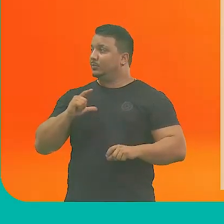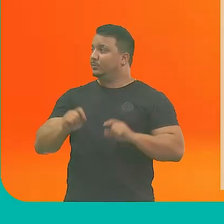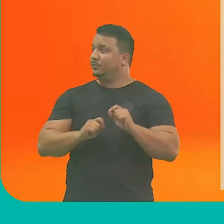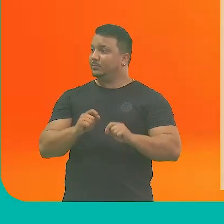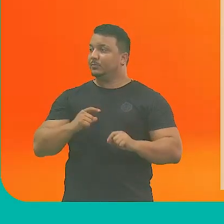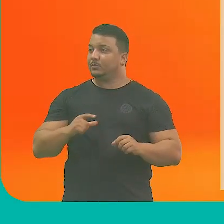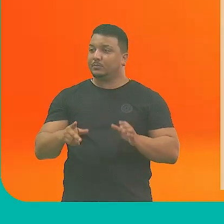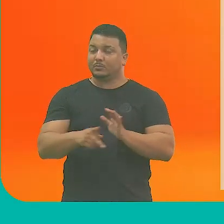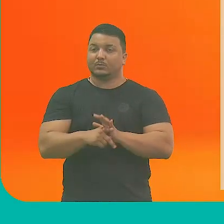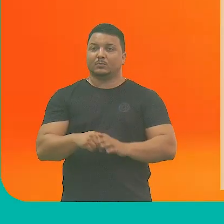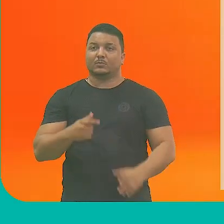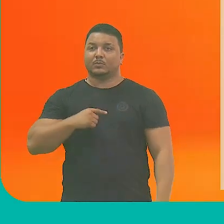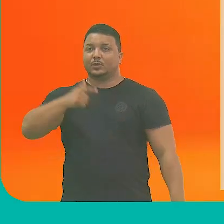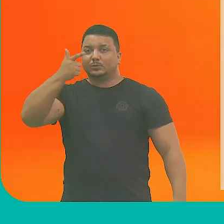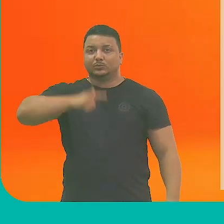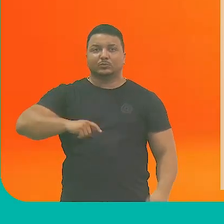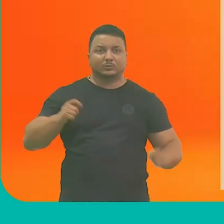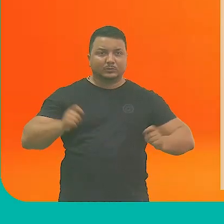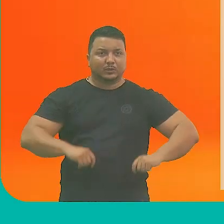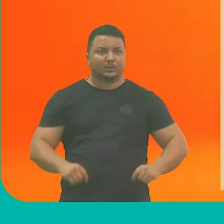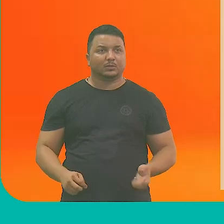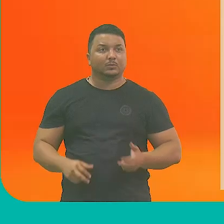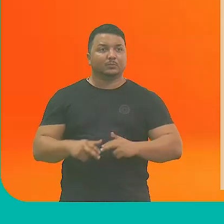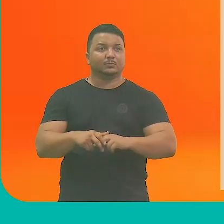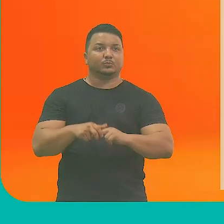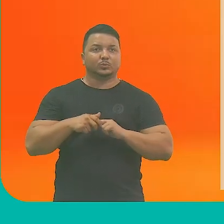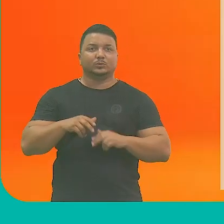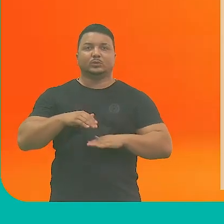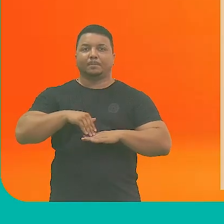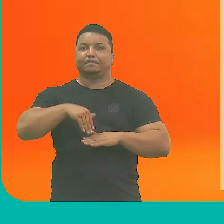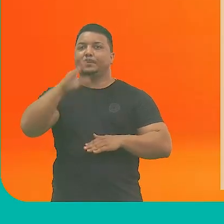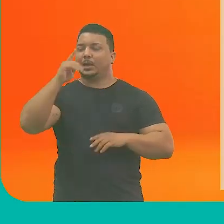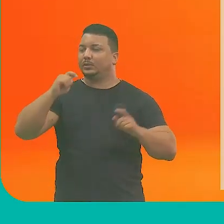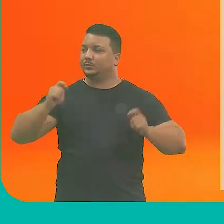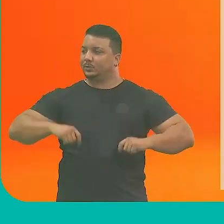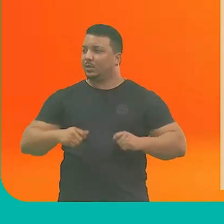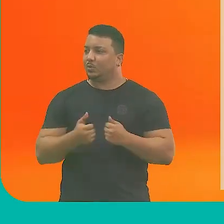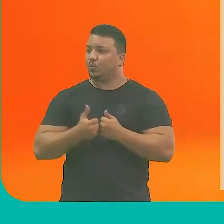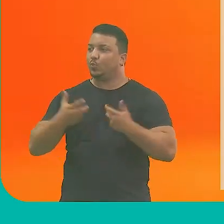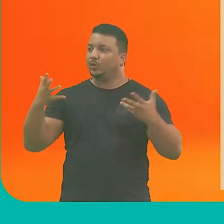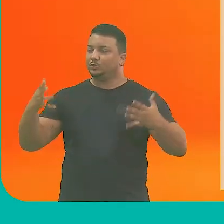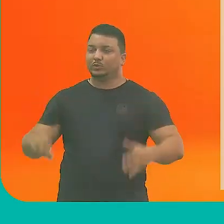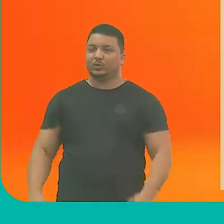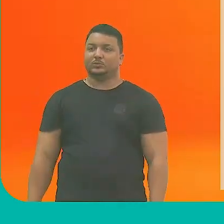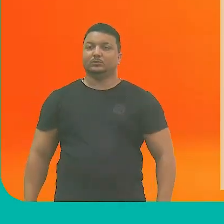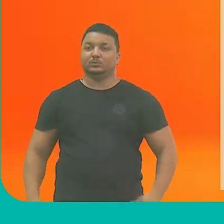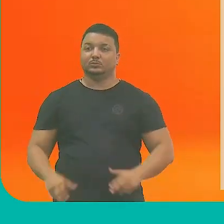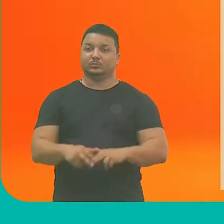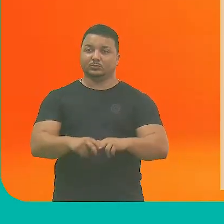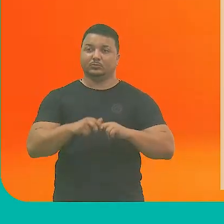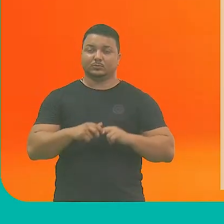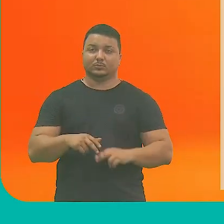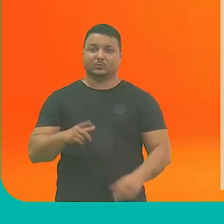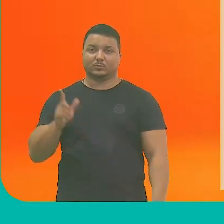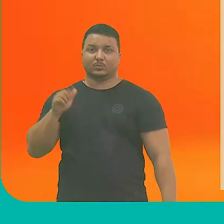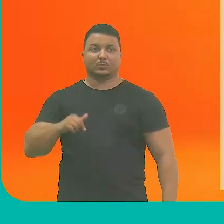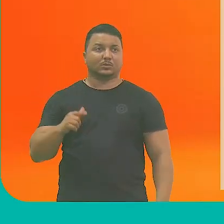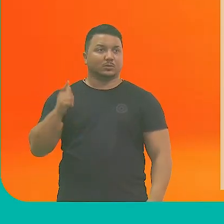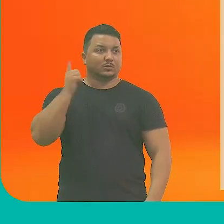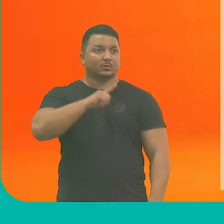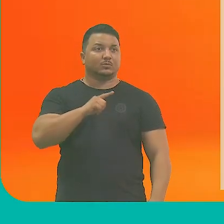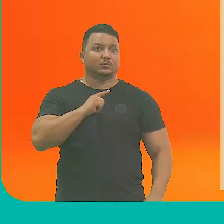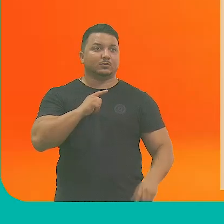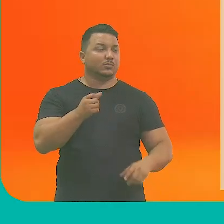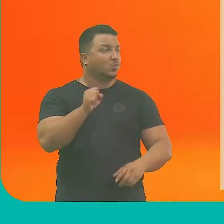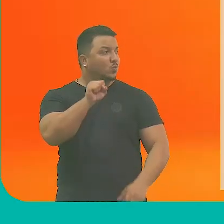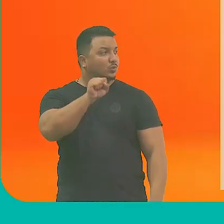desligada, ela não religa novamente, então vai aumentar a quantidade. Então após os 8 segundos,